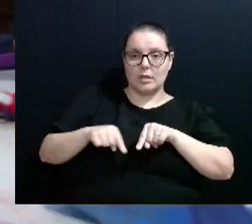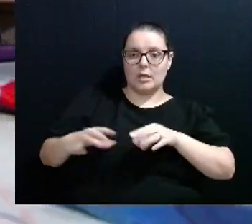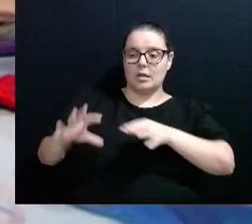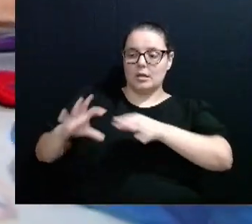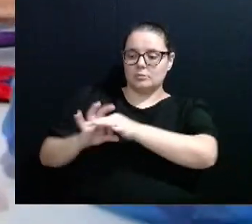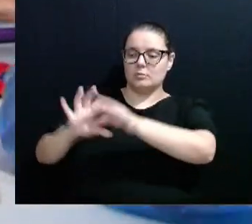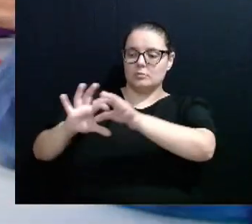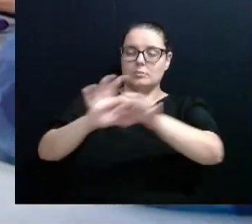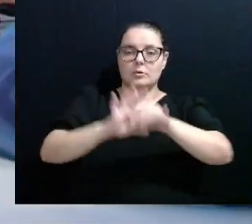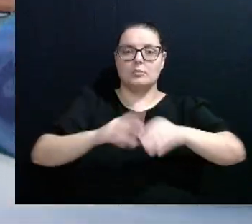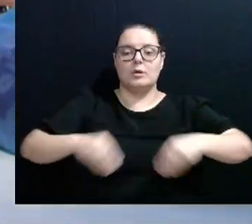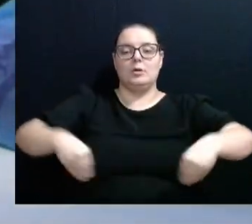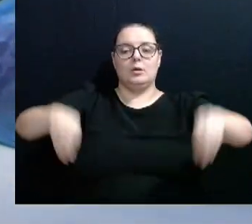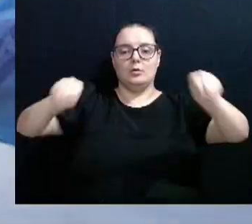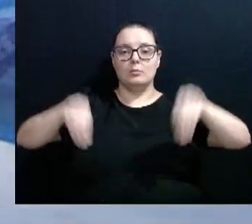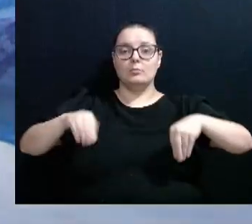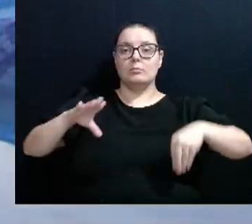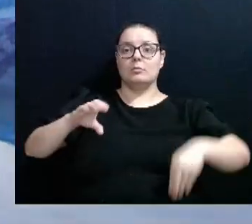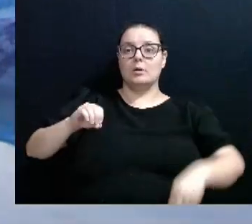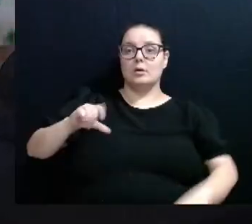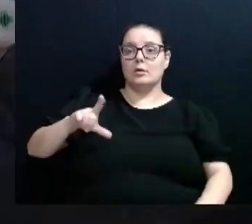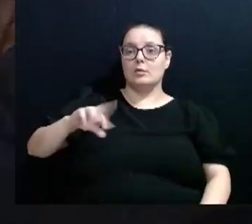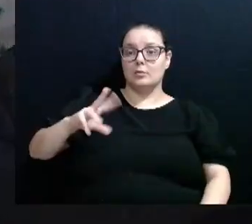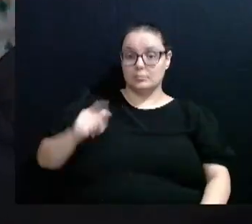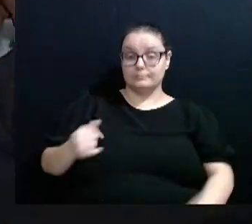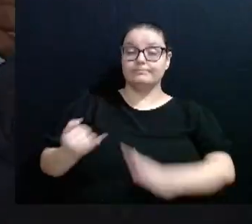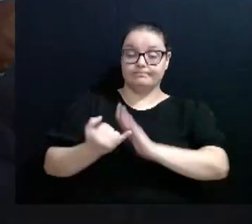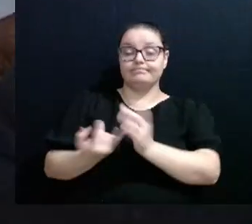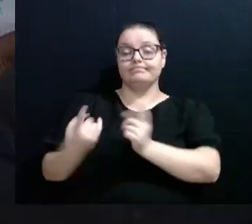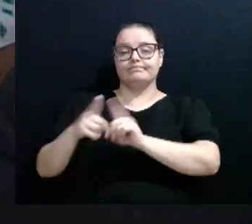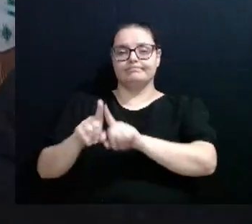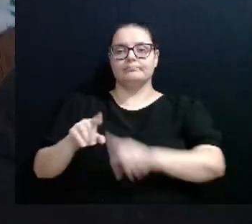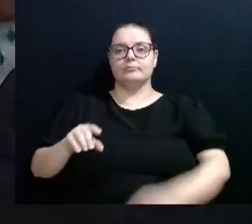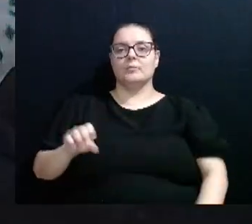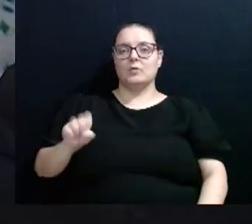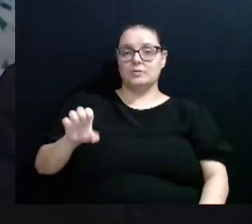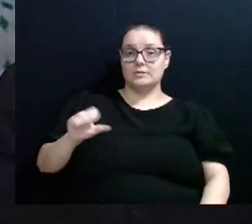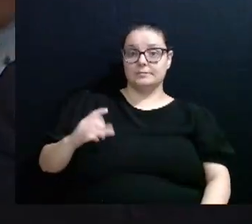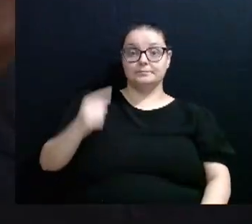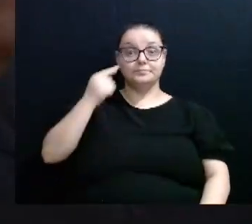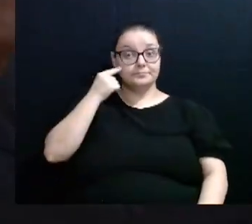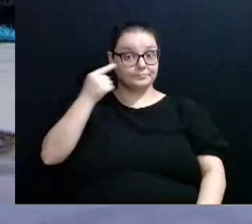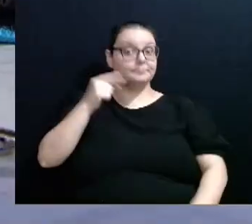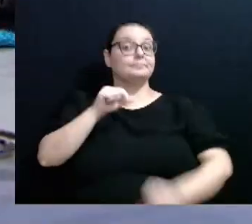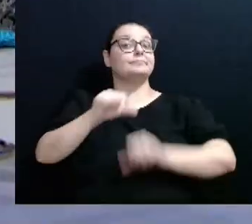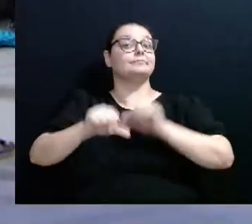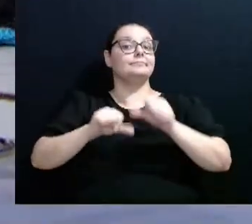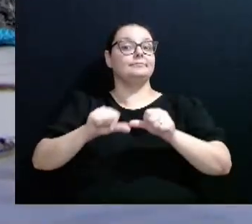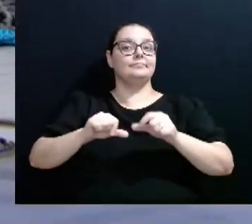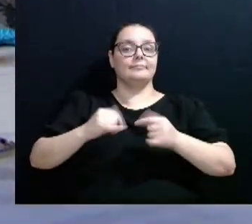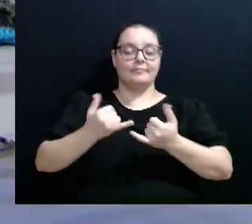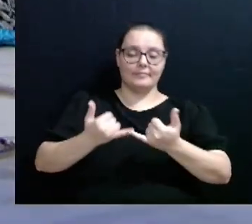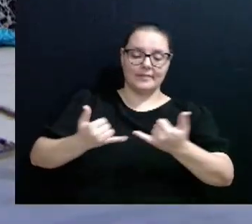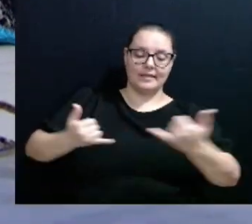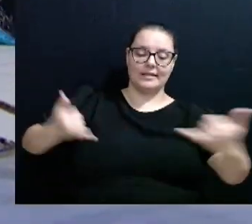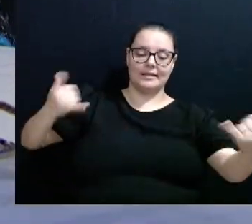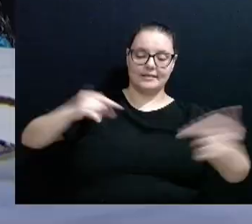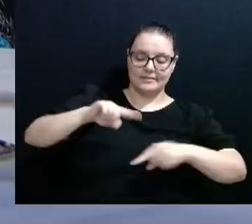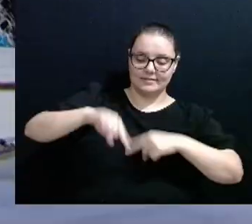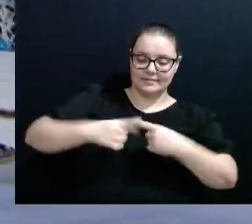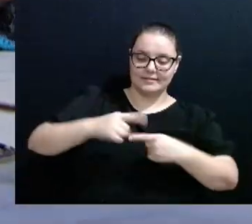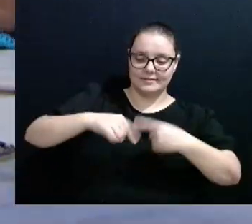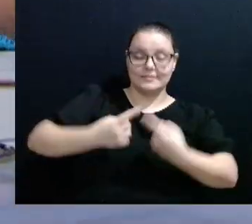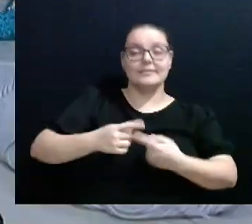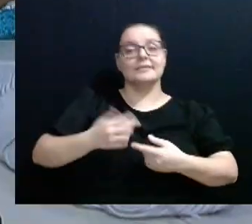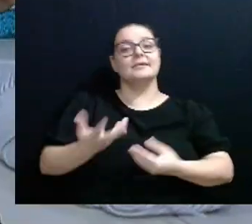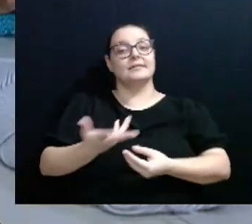acaba doando em instituições parceiras do SESC. A ideia é transformar linhas em arte. No SESC Campinas, o